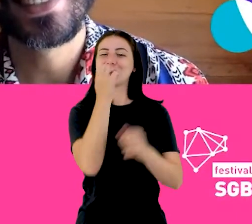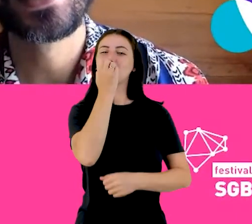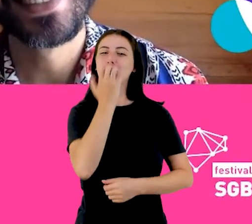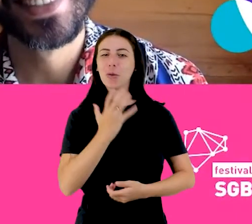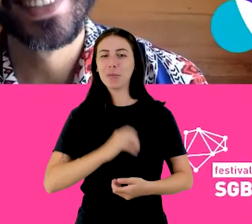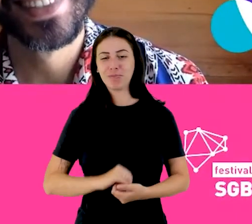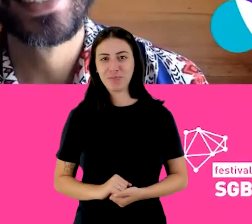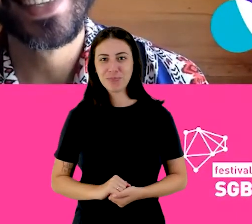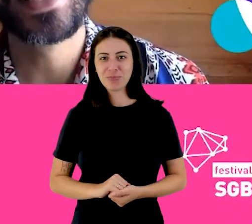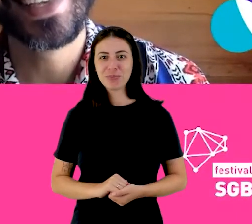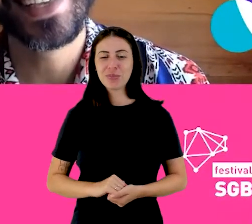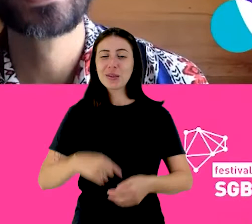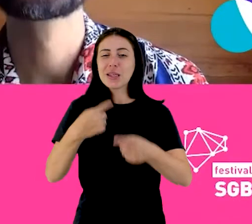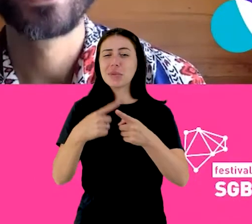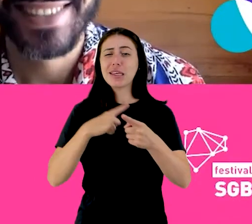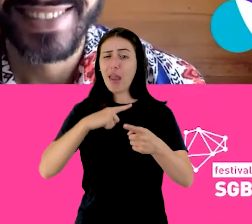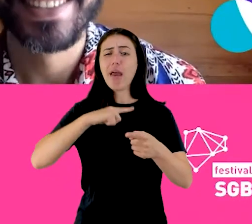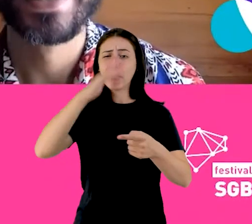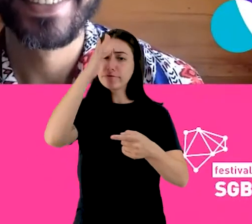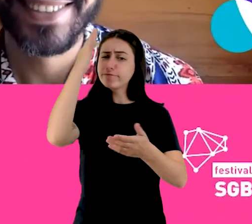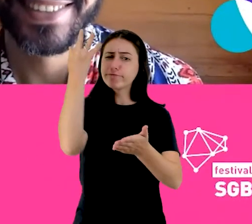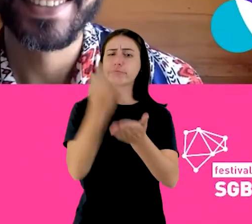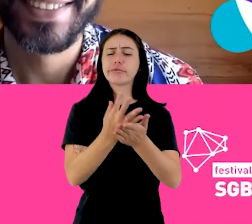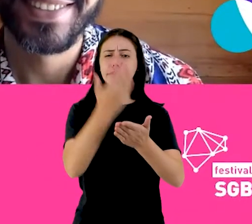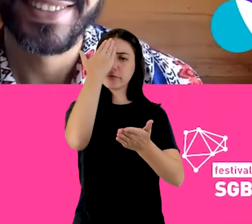pessoa automotivada, assim, sabe? Às vezes eu acho uma coisa